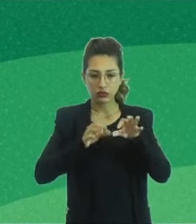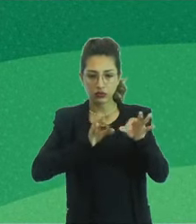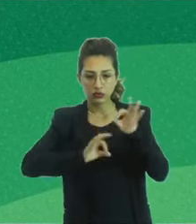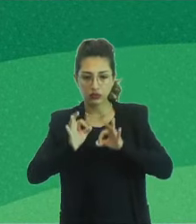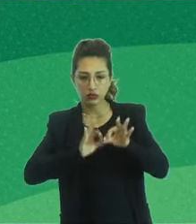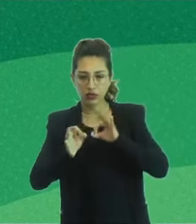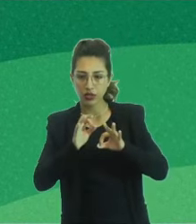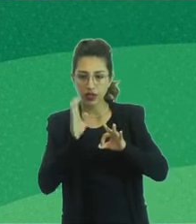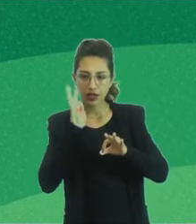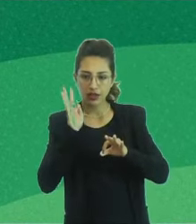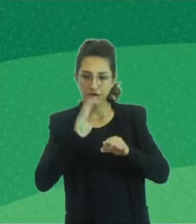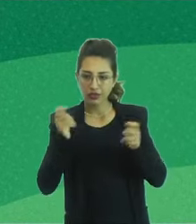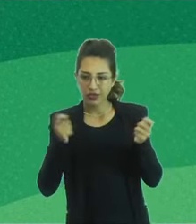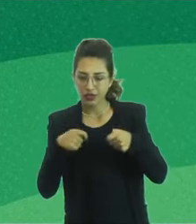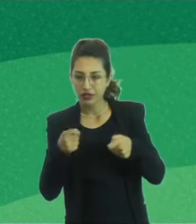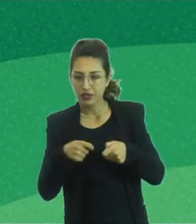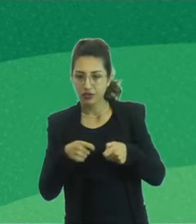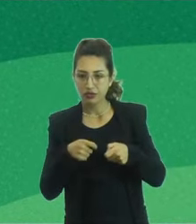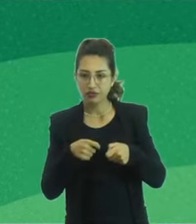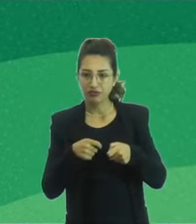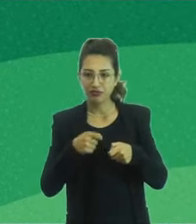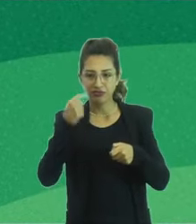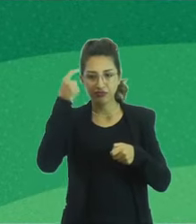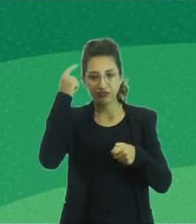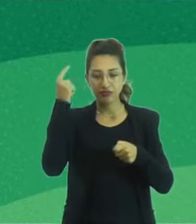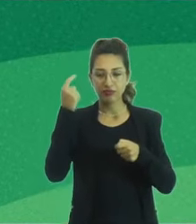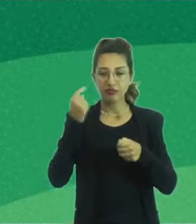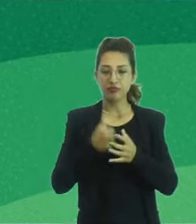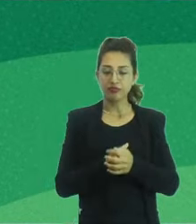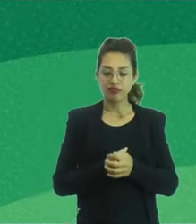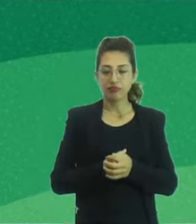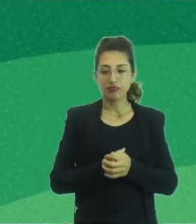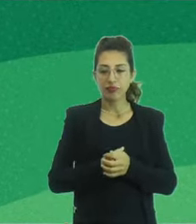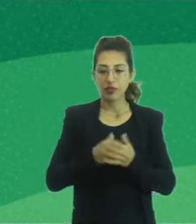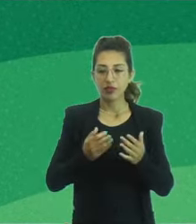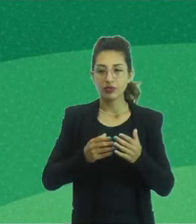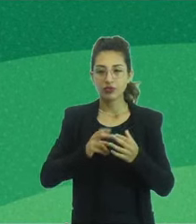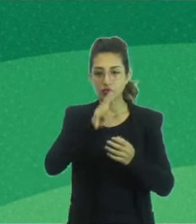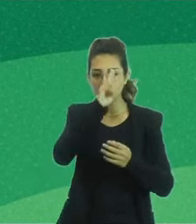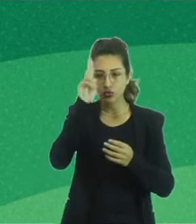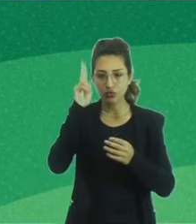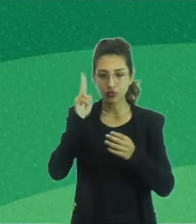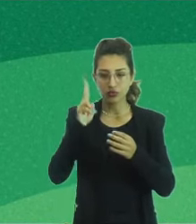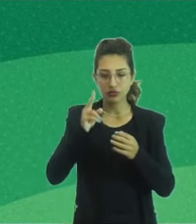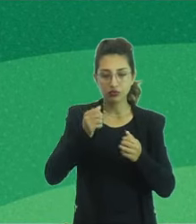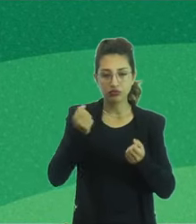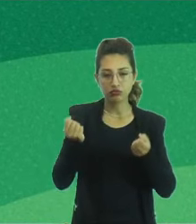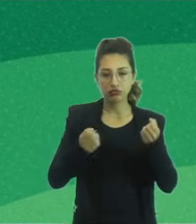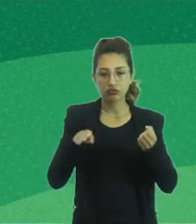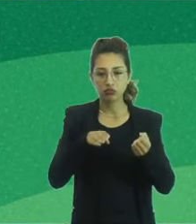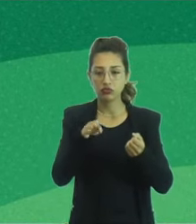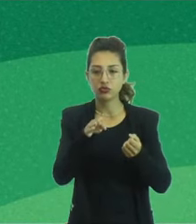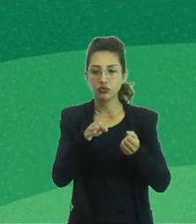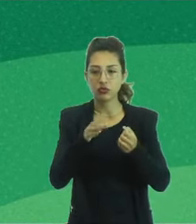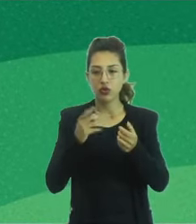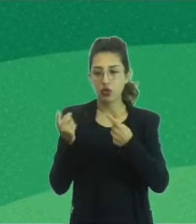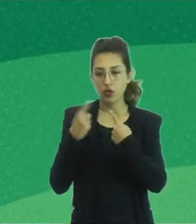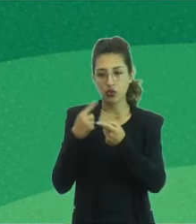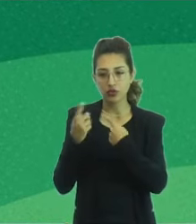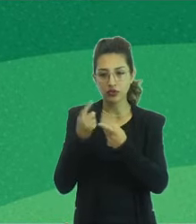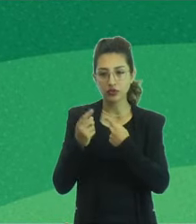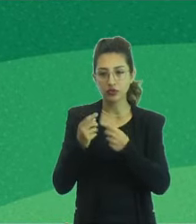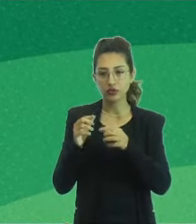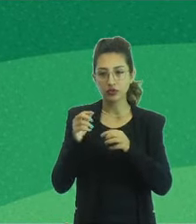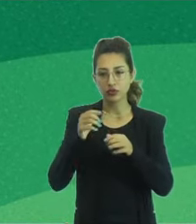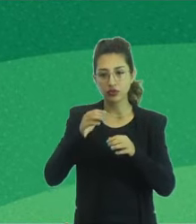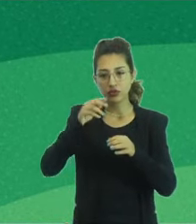Lê e ele falou para mim uma parada tava no Uber com ele ele falou uma parada assim pô quando as pessoas programam eu não lembro de quem é a frase